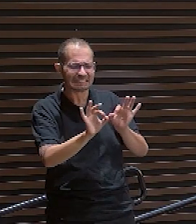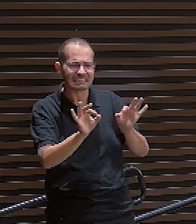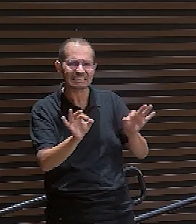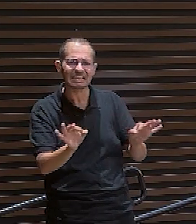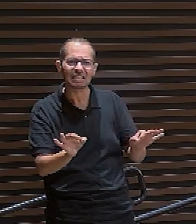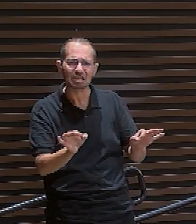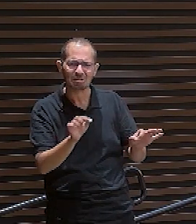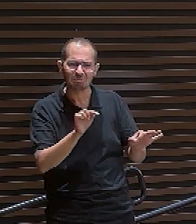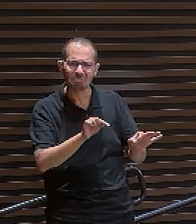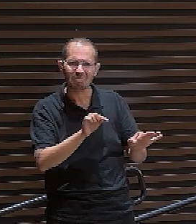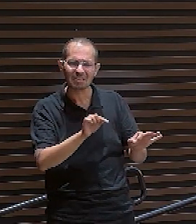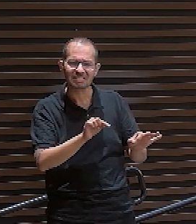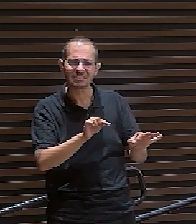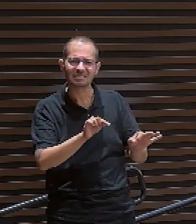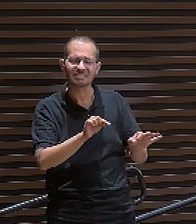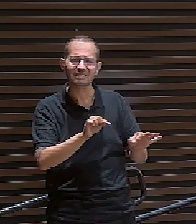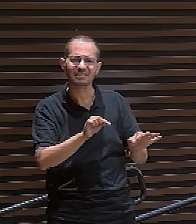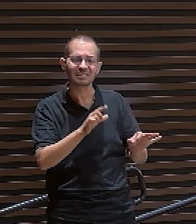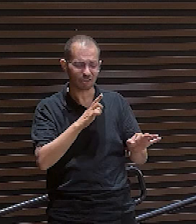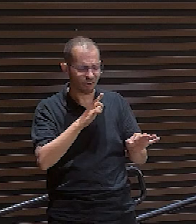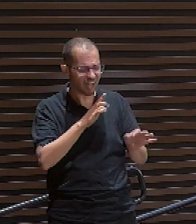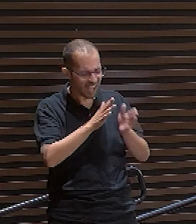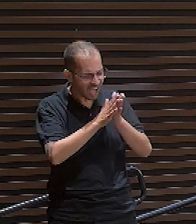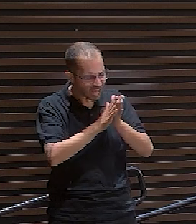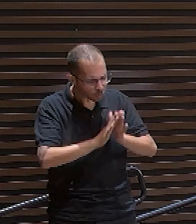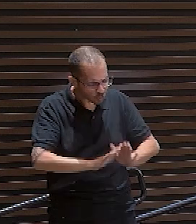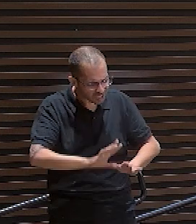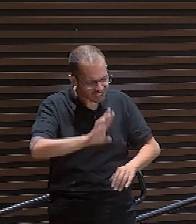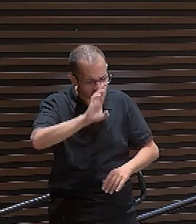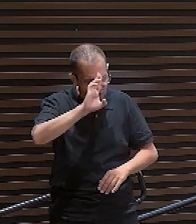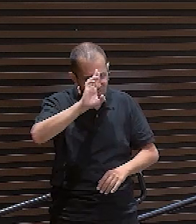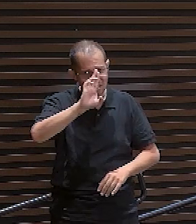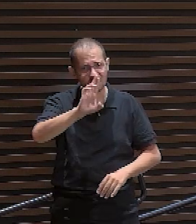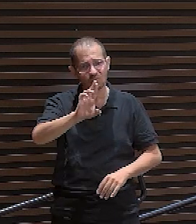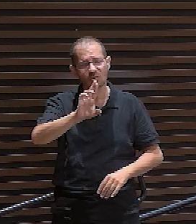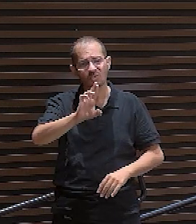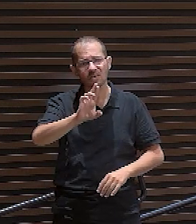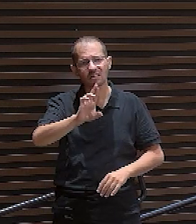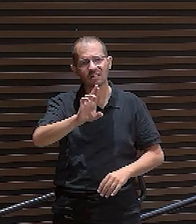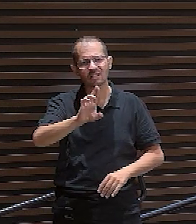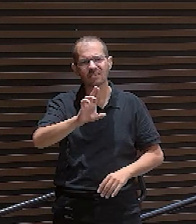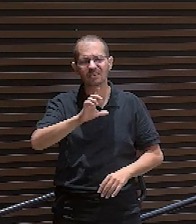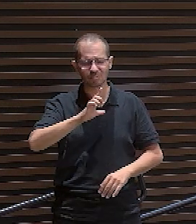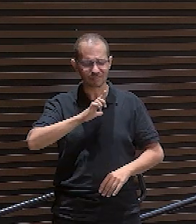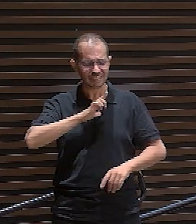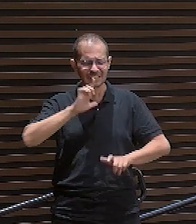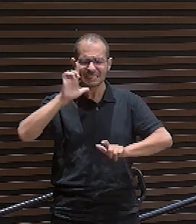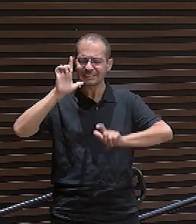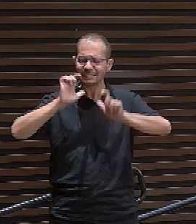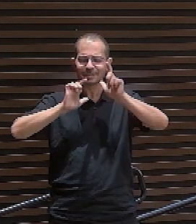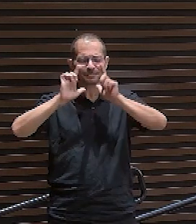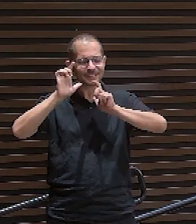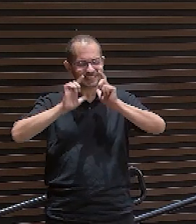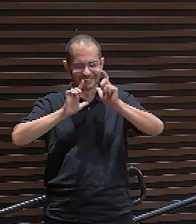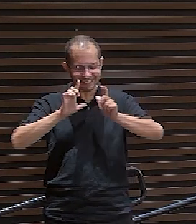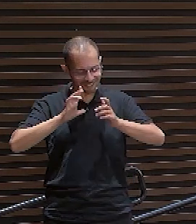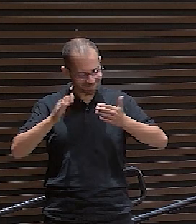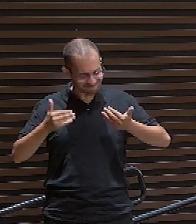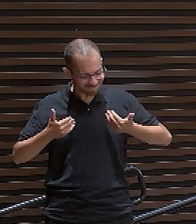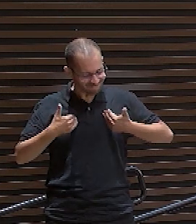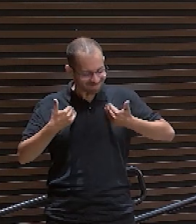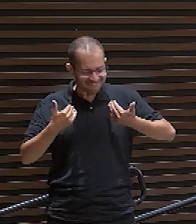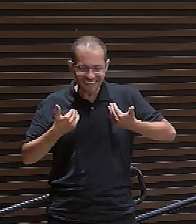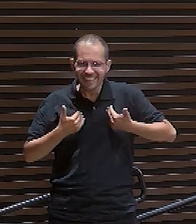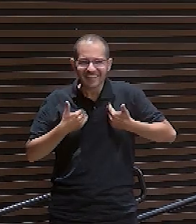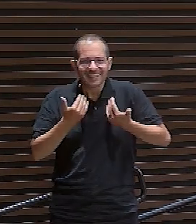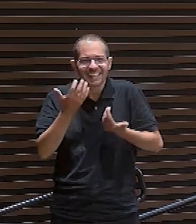eles estão lá adorando ao Senhor, com tanta expressão, com tanta